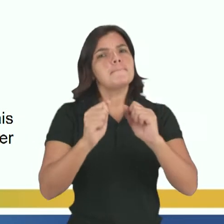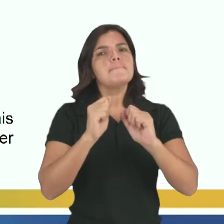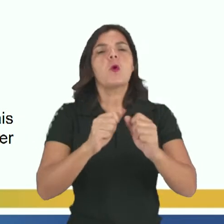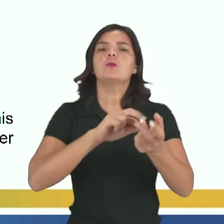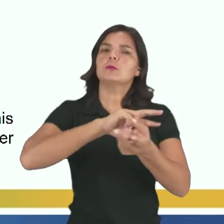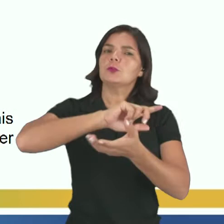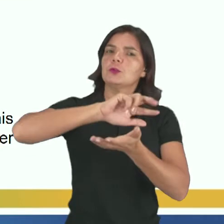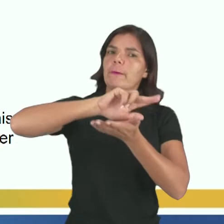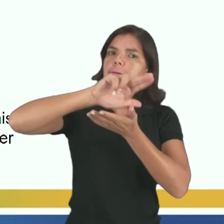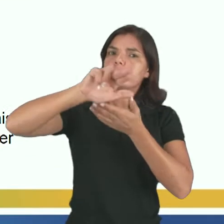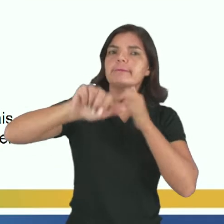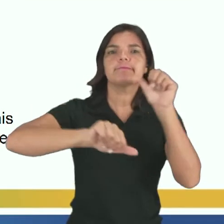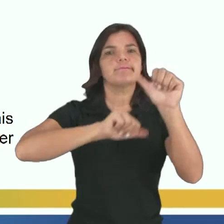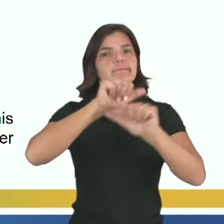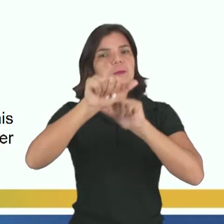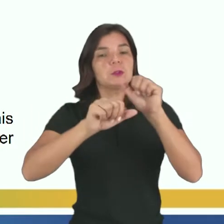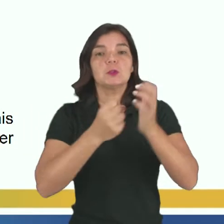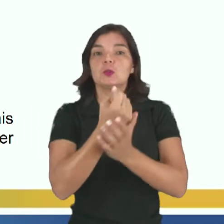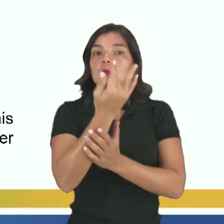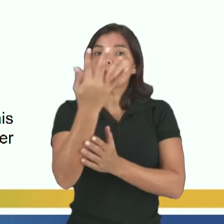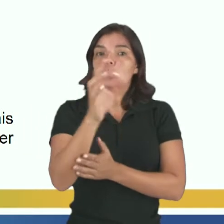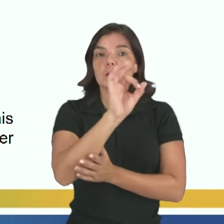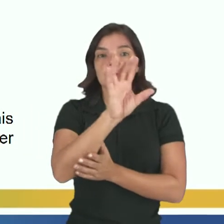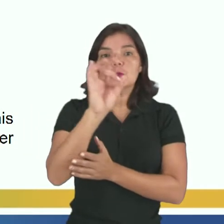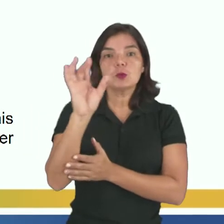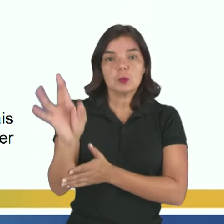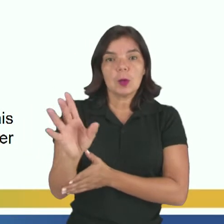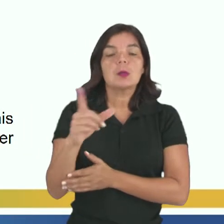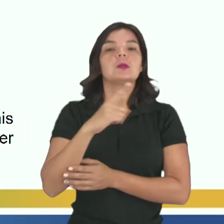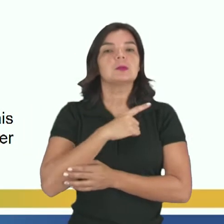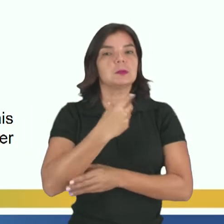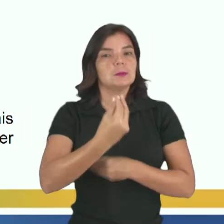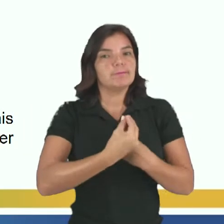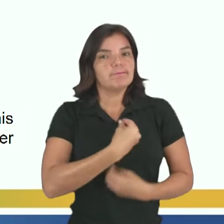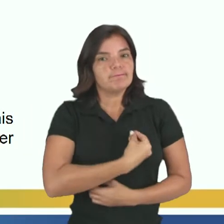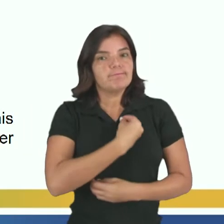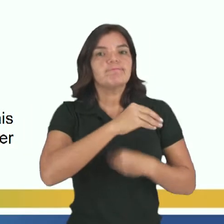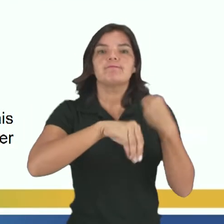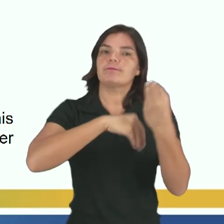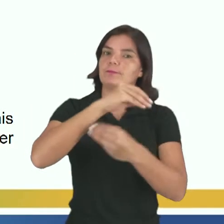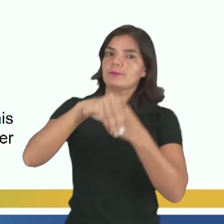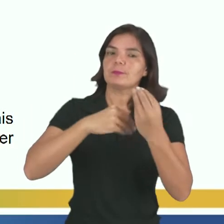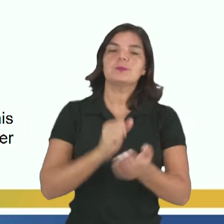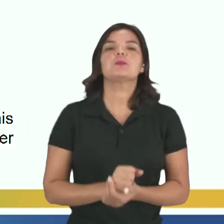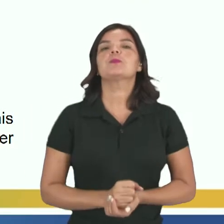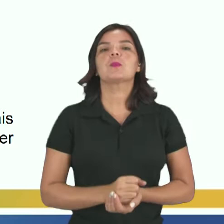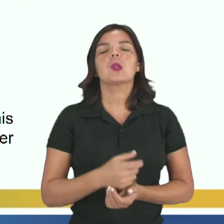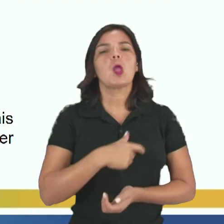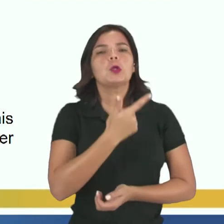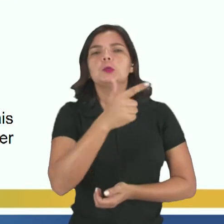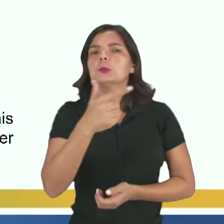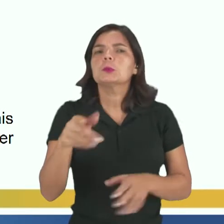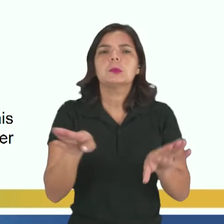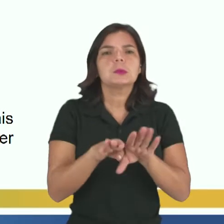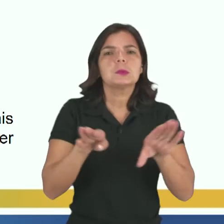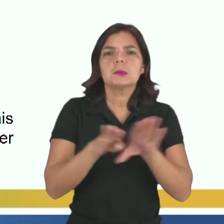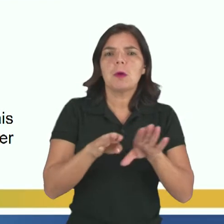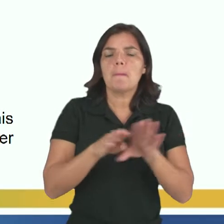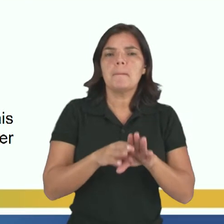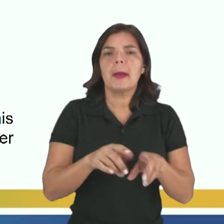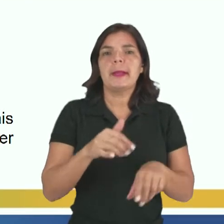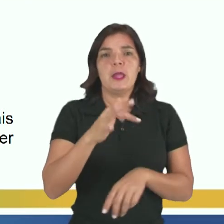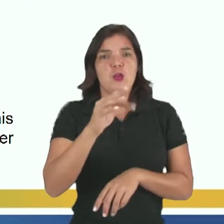uma variação dependendo da quantidade de cada componente que está envolvido na minha mistura. Aqui eu não tenho também a questão de ponto